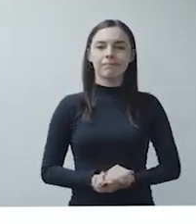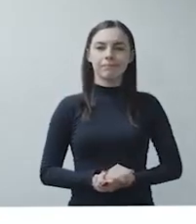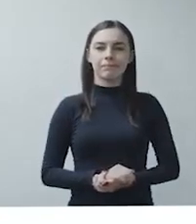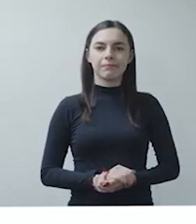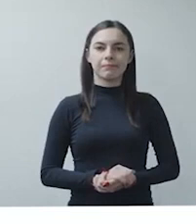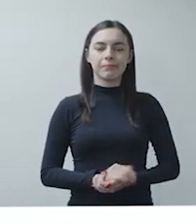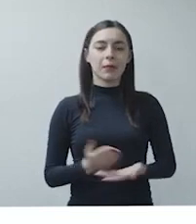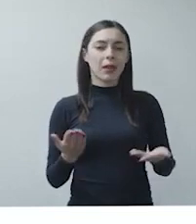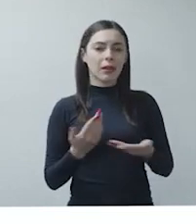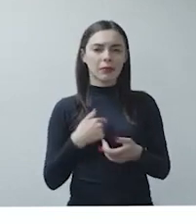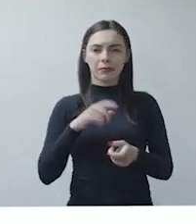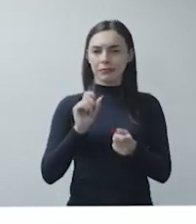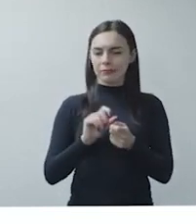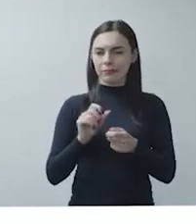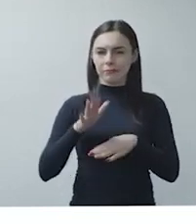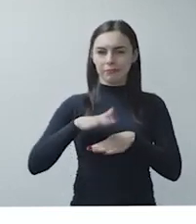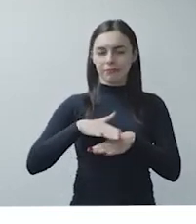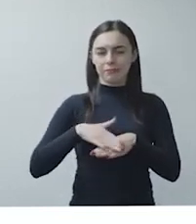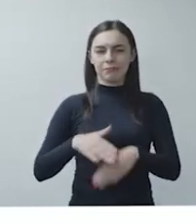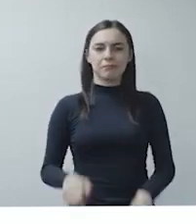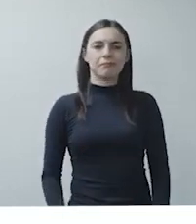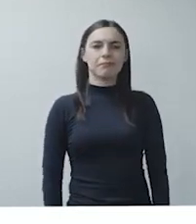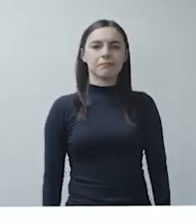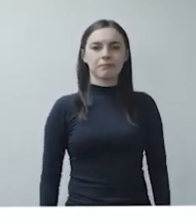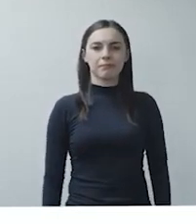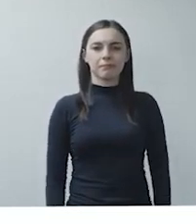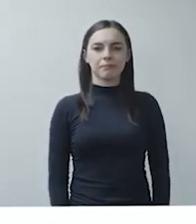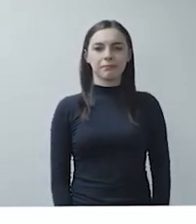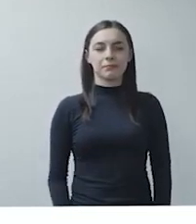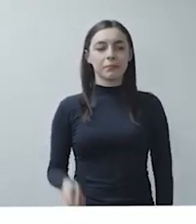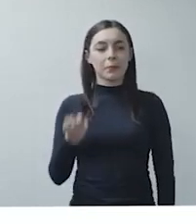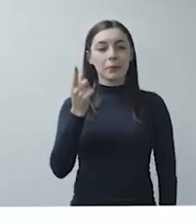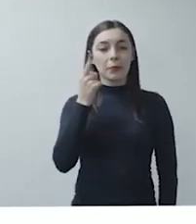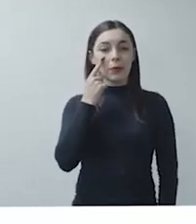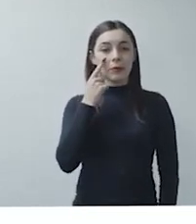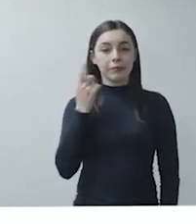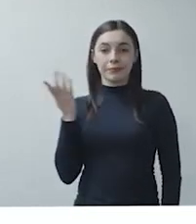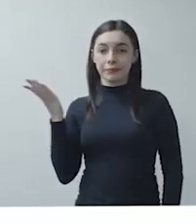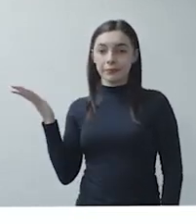vou fazer aqui para vocês verem. Olhem aqui o parzinho.